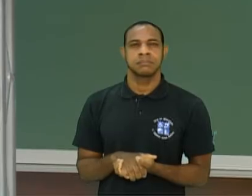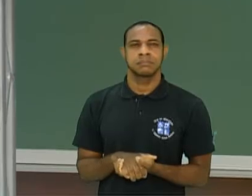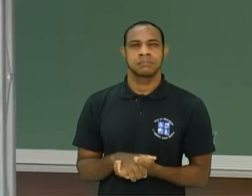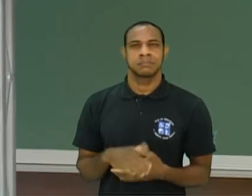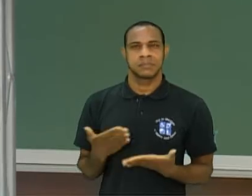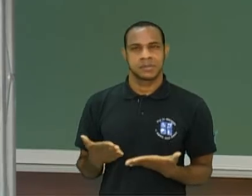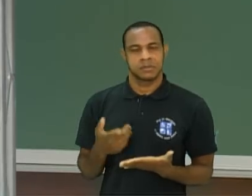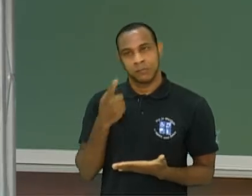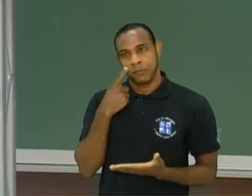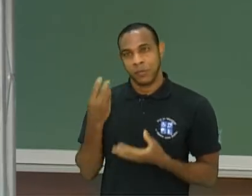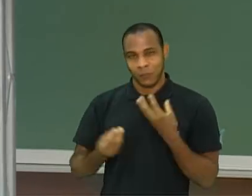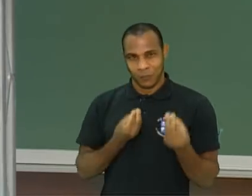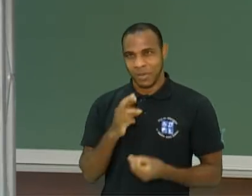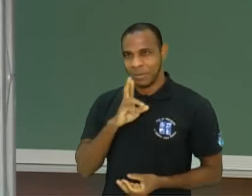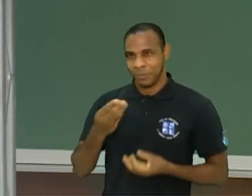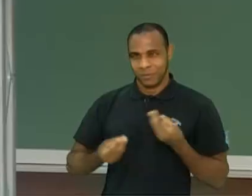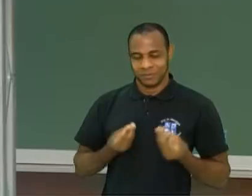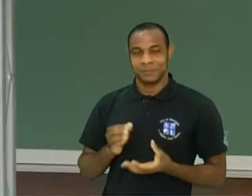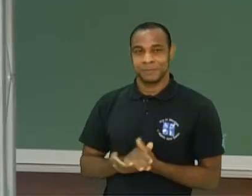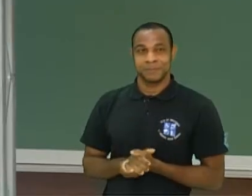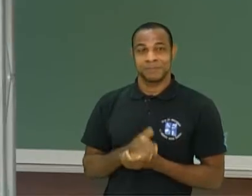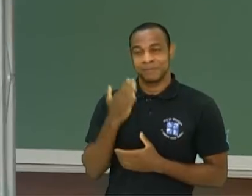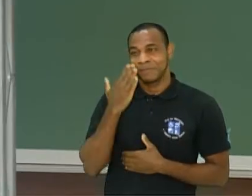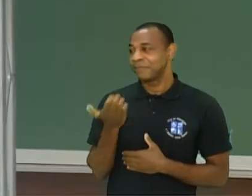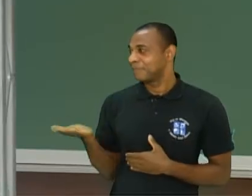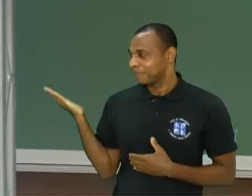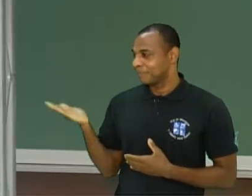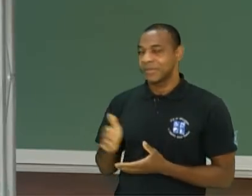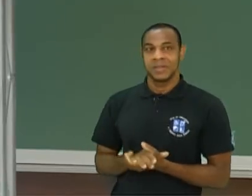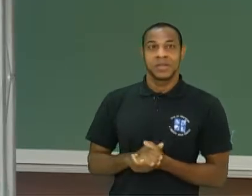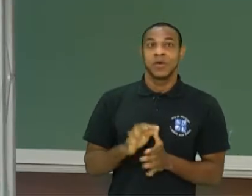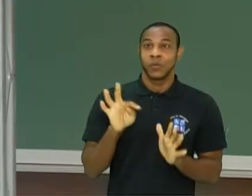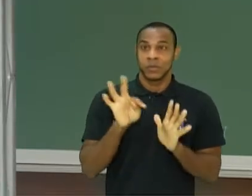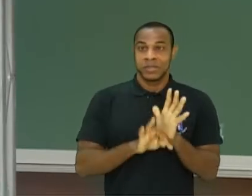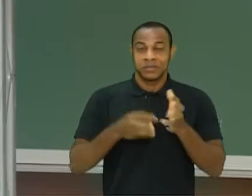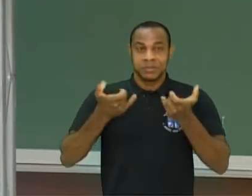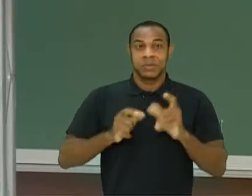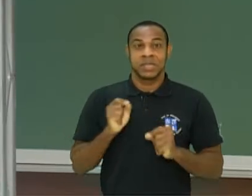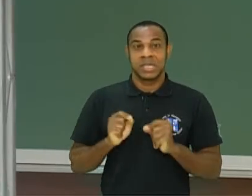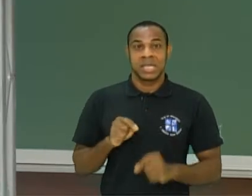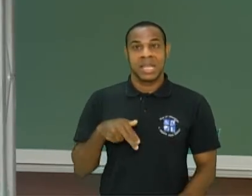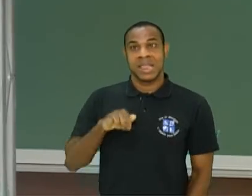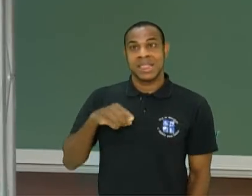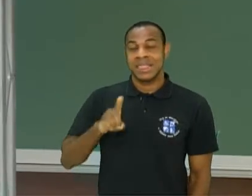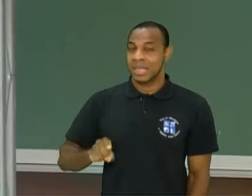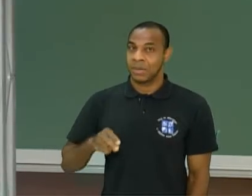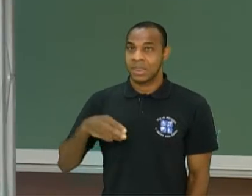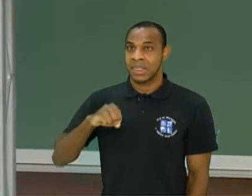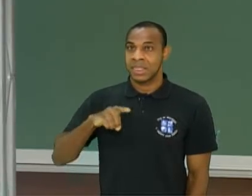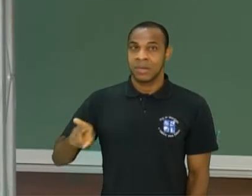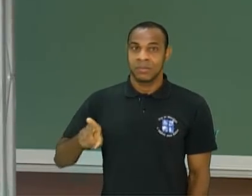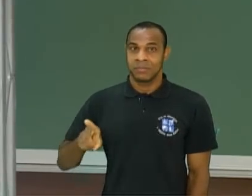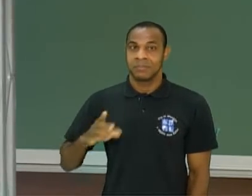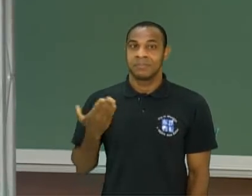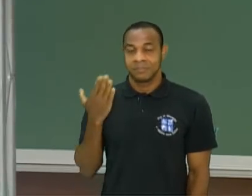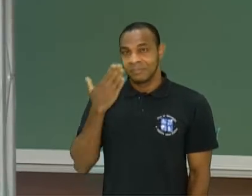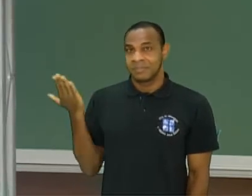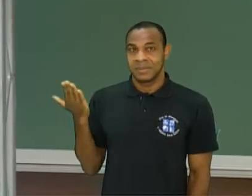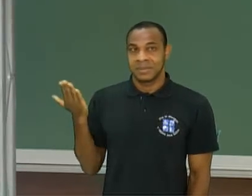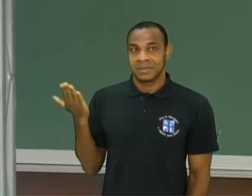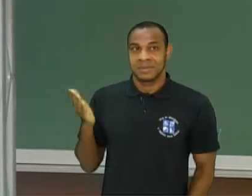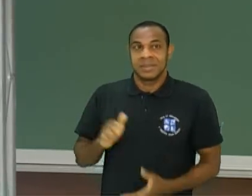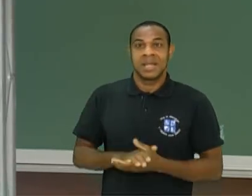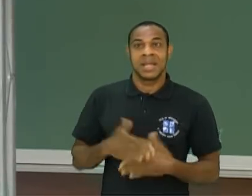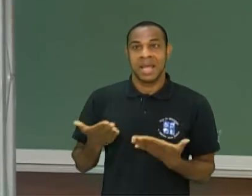Então, vamos conferir lá a resposta, né? Bom, o texto diz que não. No, they won't, que as pessoas do mesmo grupo